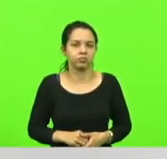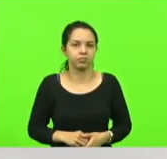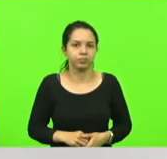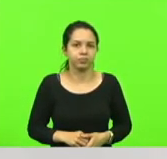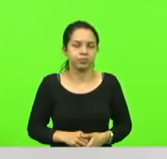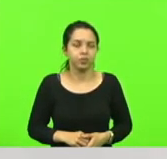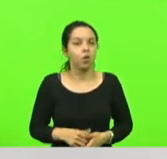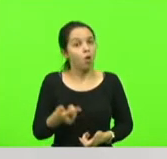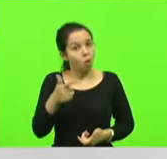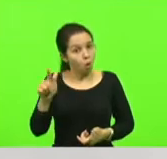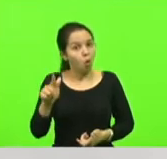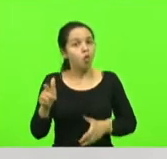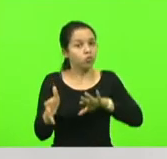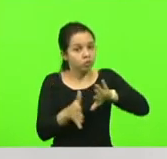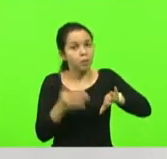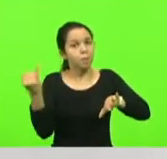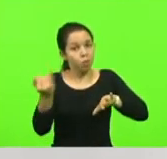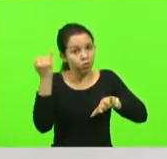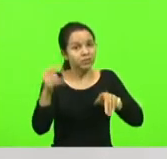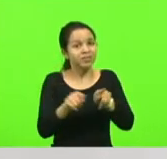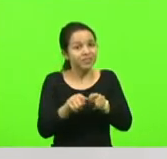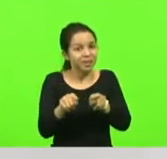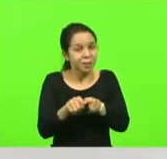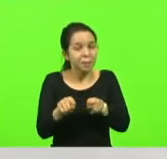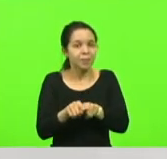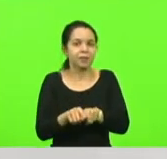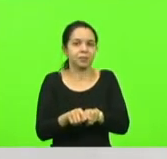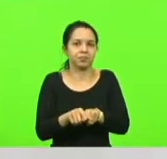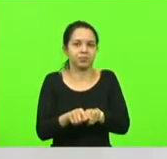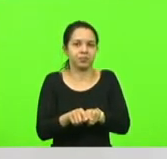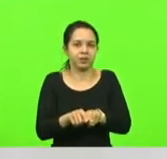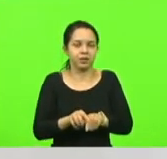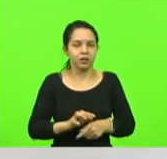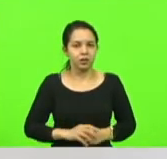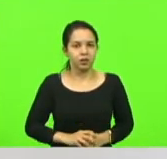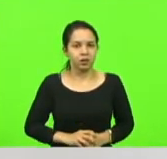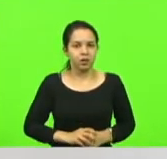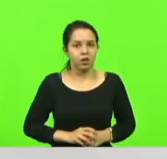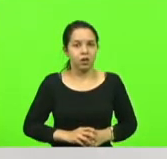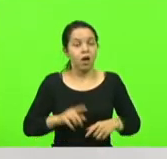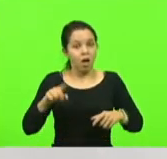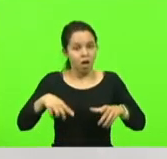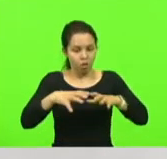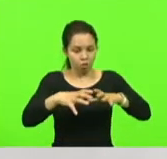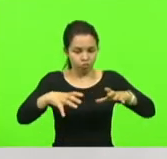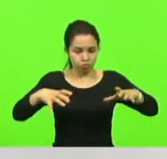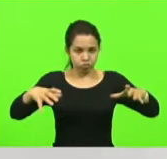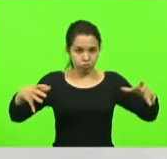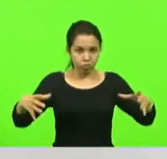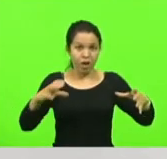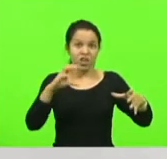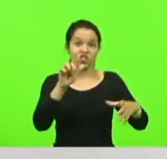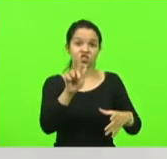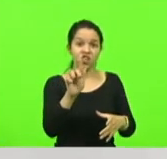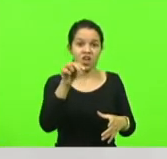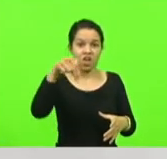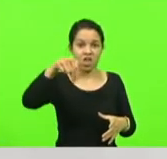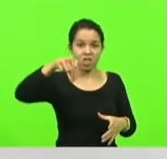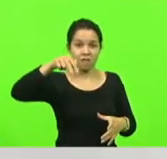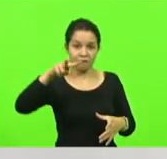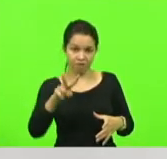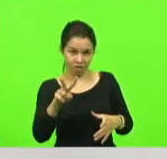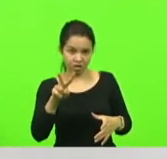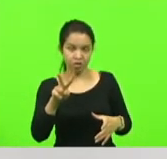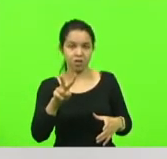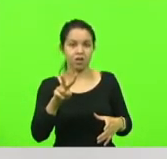bem complicado é a questão dos cilindros de GNV. Os cilindros de GNV aqui no Brasil, de acordo com a norma, eles podem ser